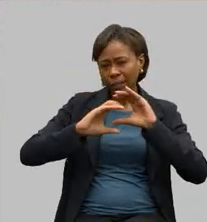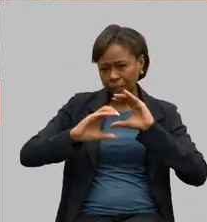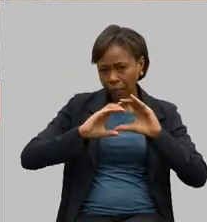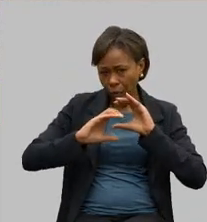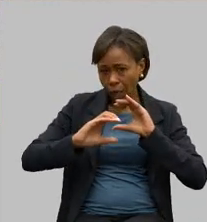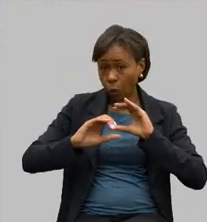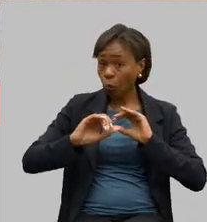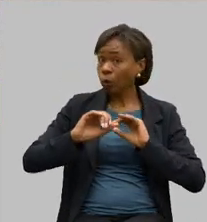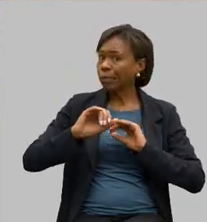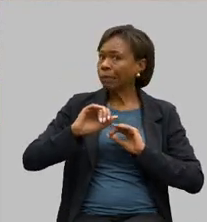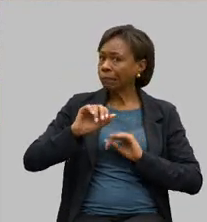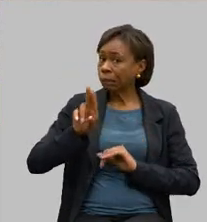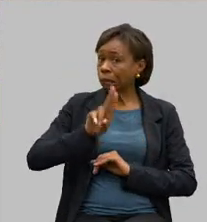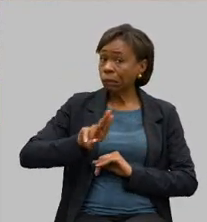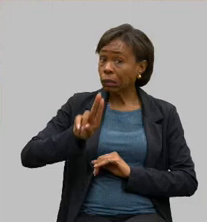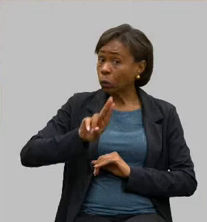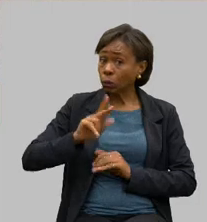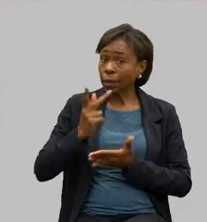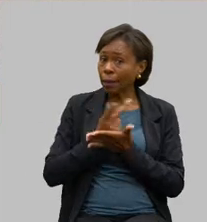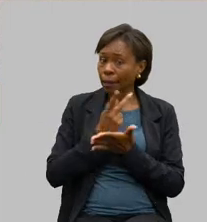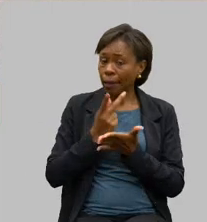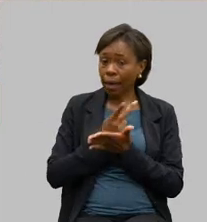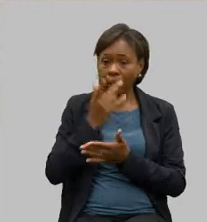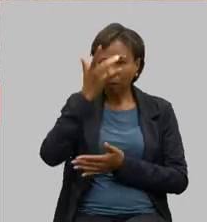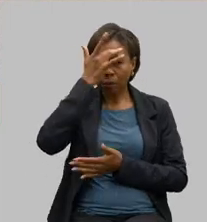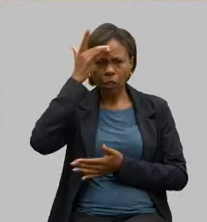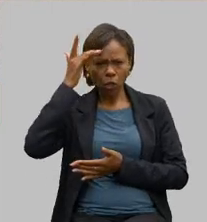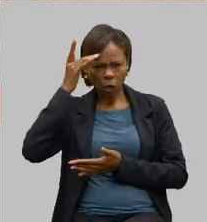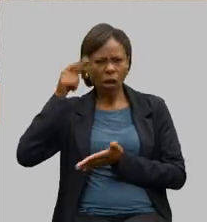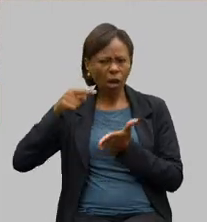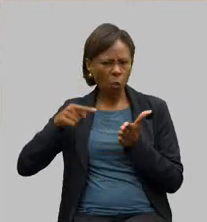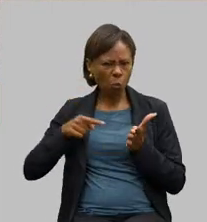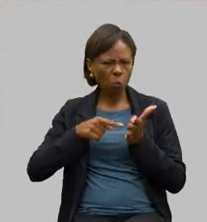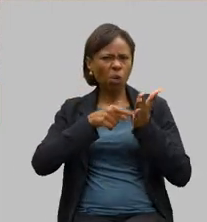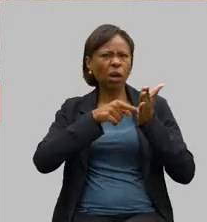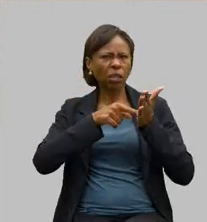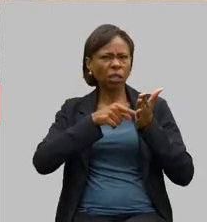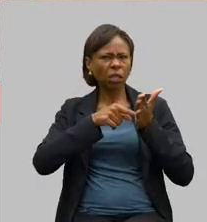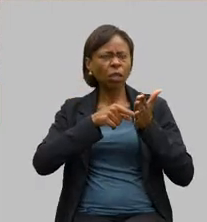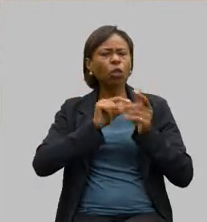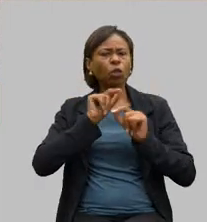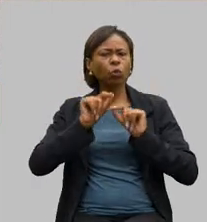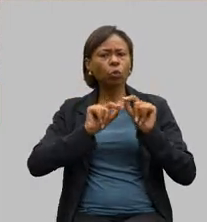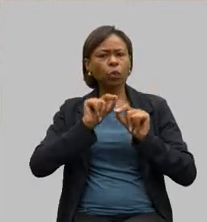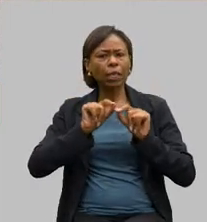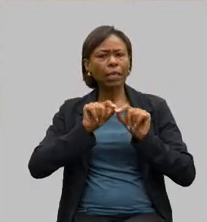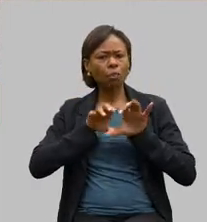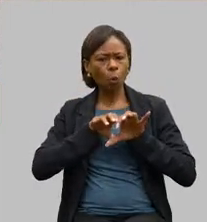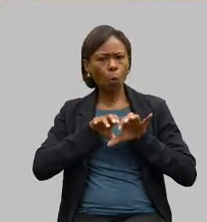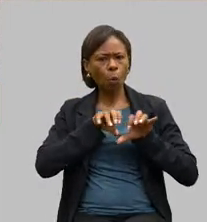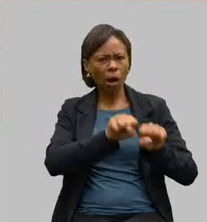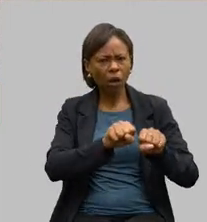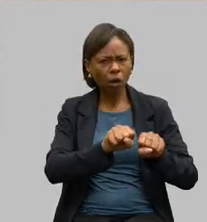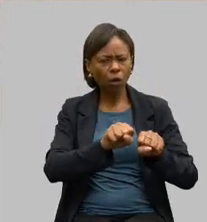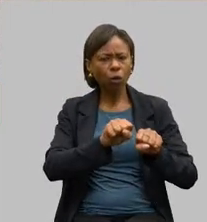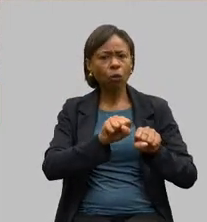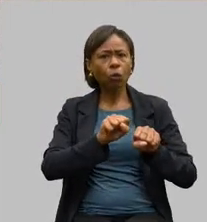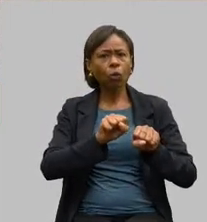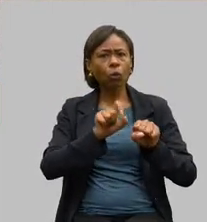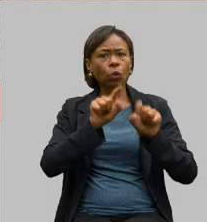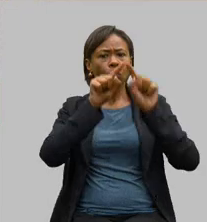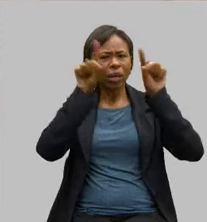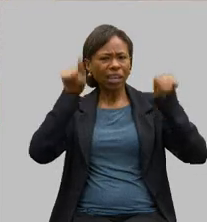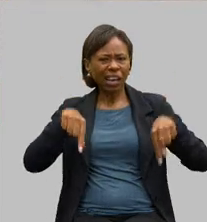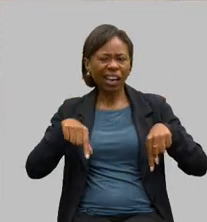e WhatsApp as pessoas fazendo denúncias sérias sobre essas ocupações descargos Inclusive destinando a questão de